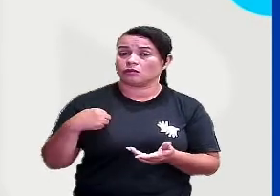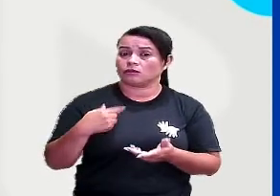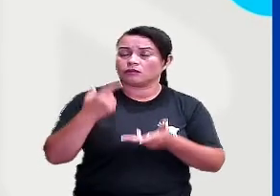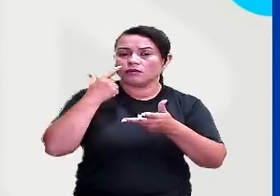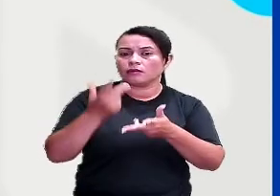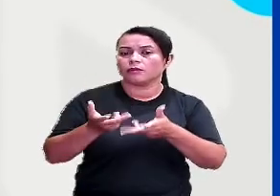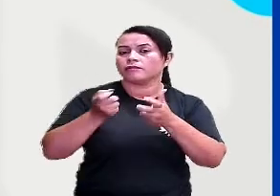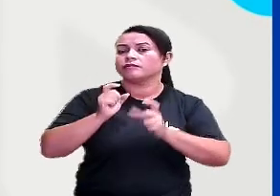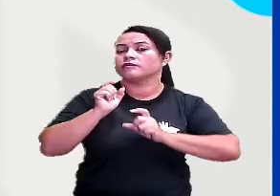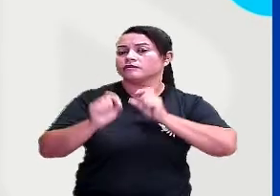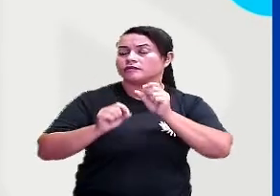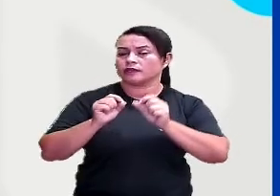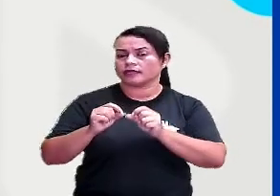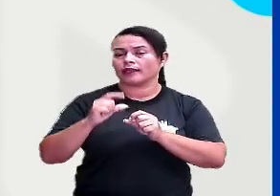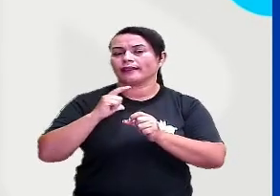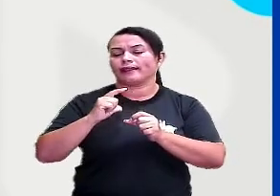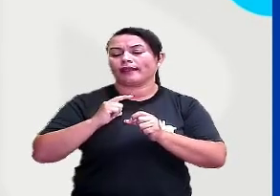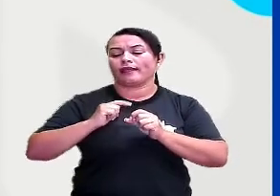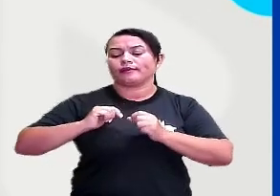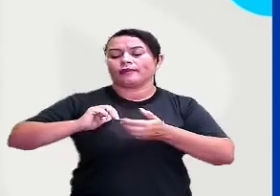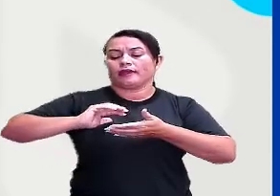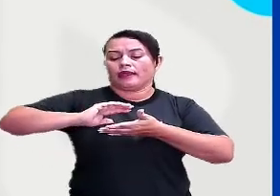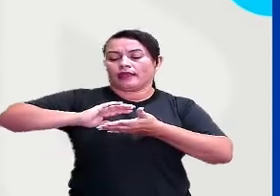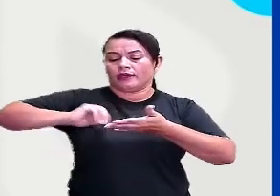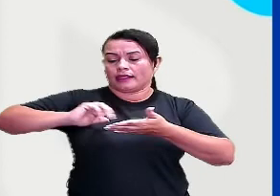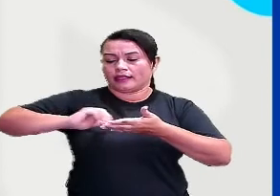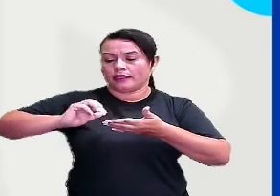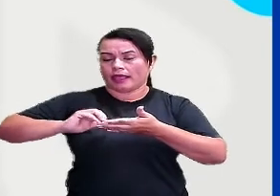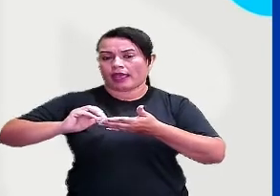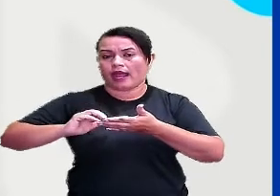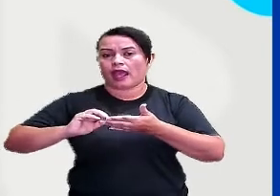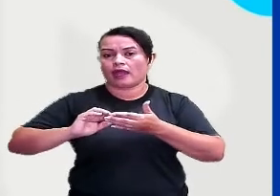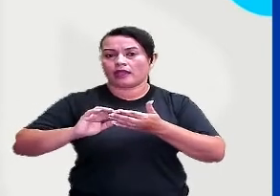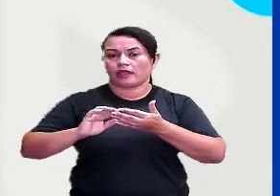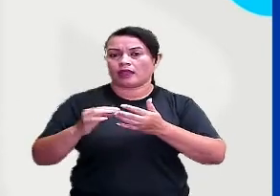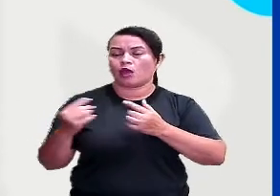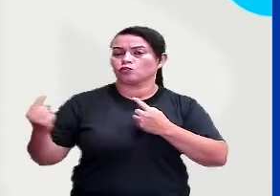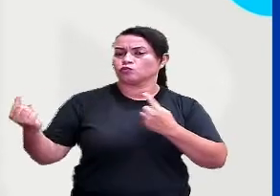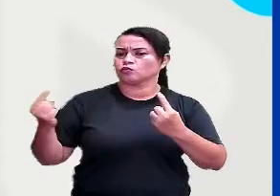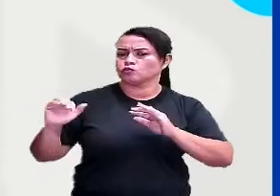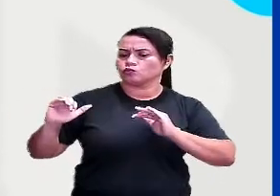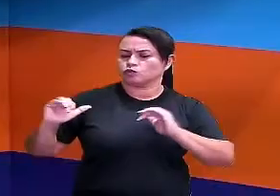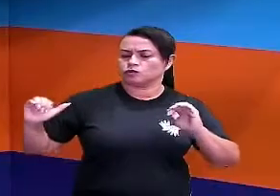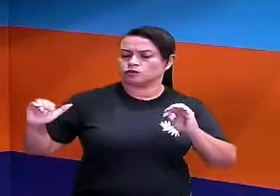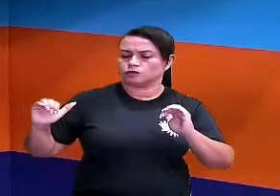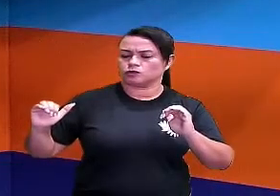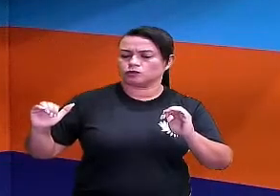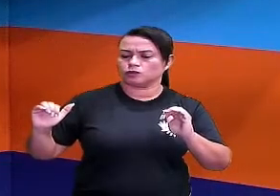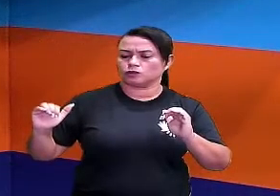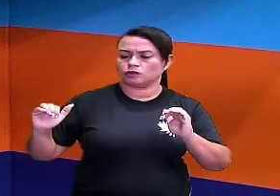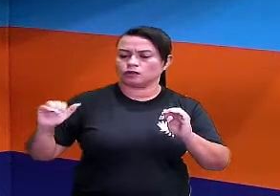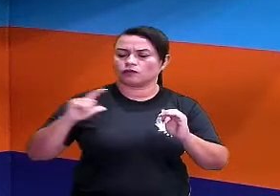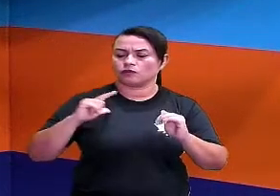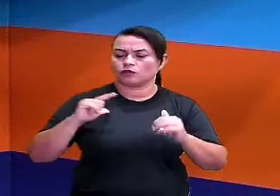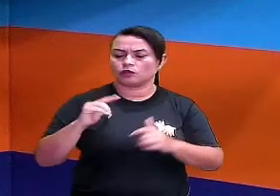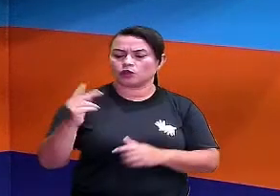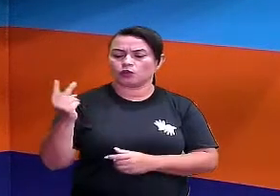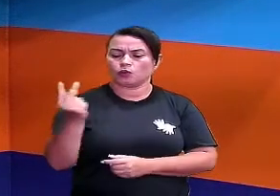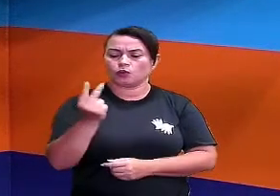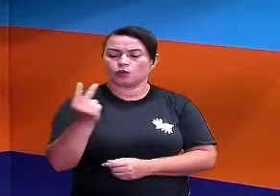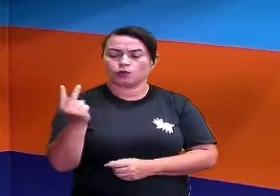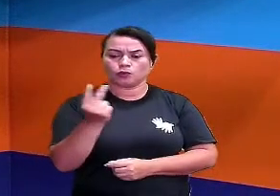observar que, ao eliminar os termos equidistantes, eu vou ficar com os 2 elementos que